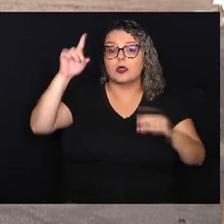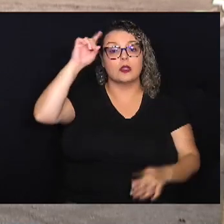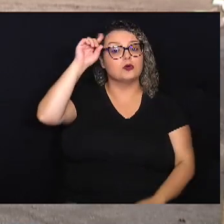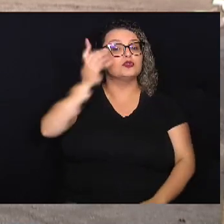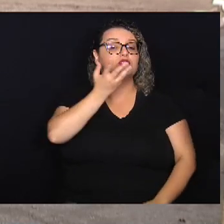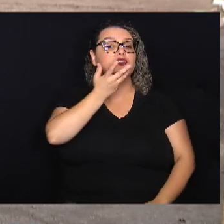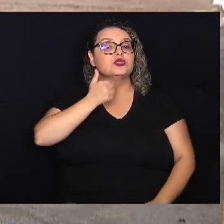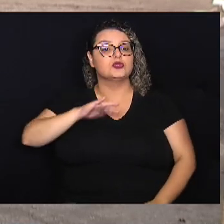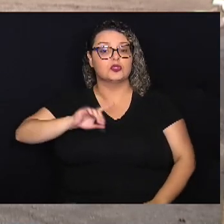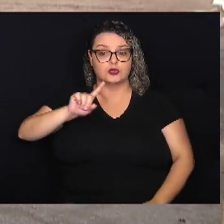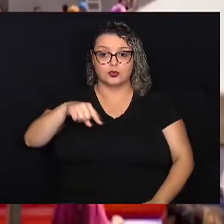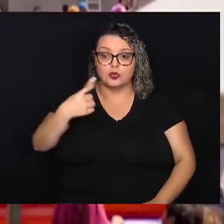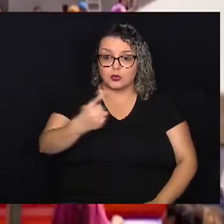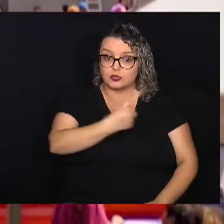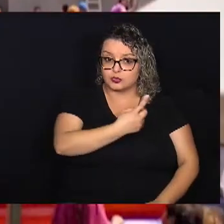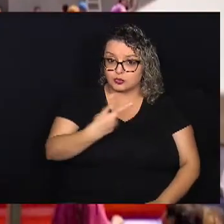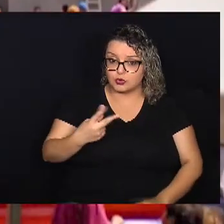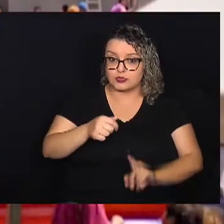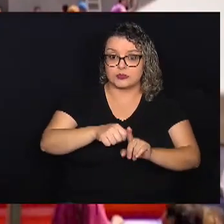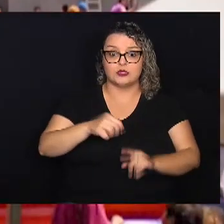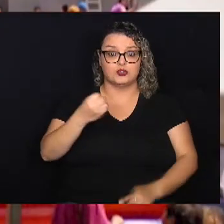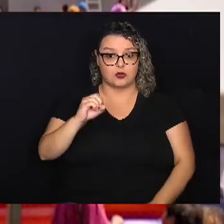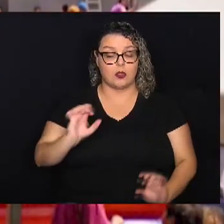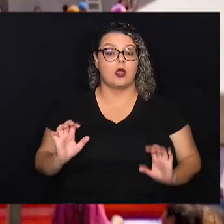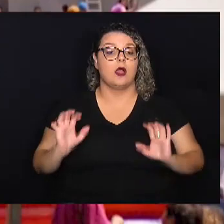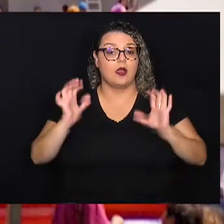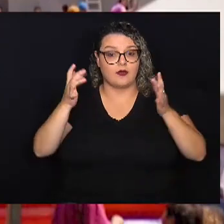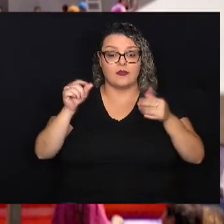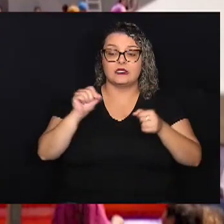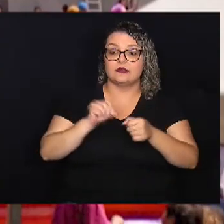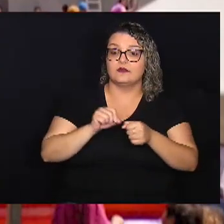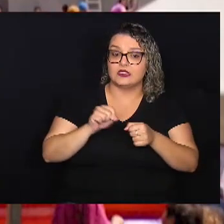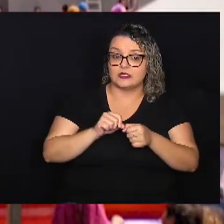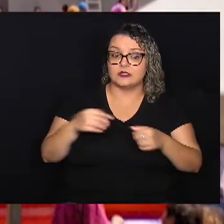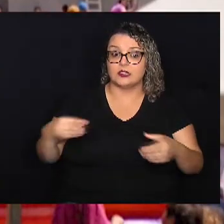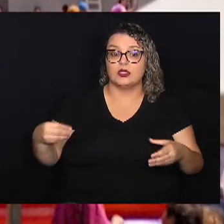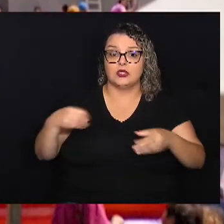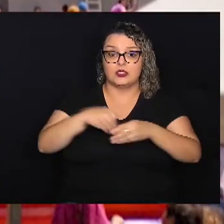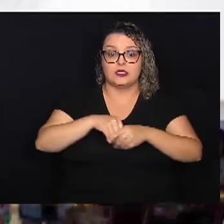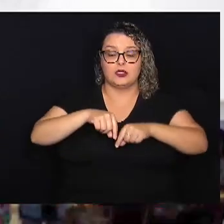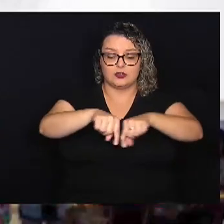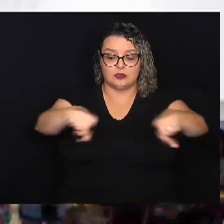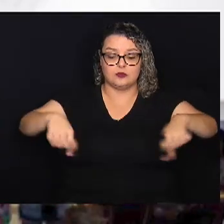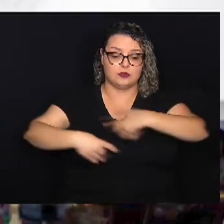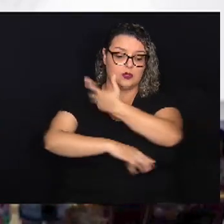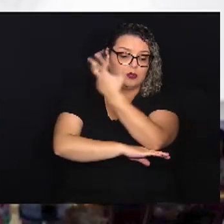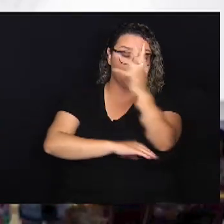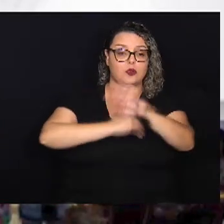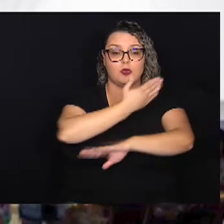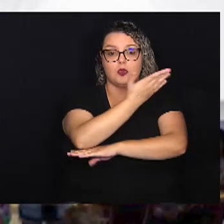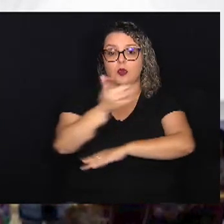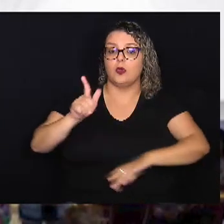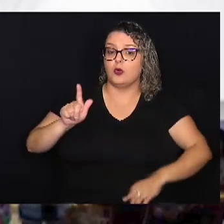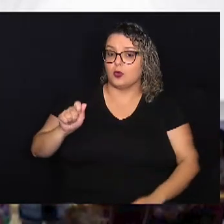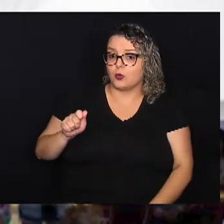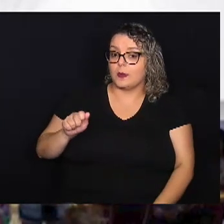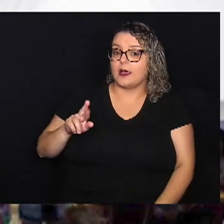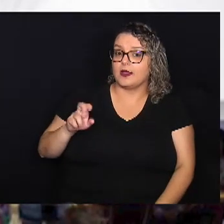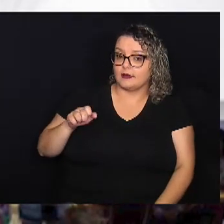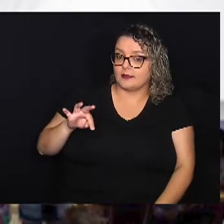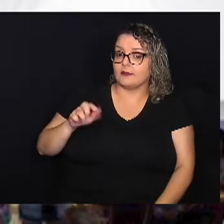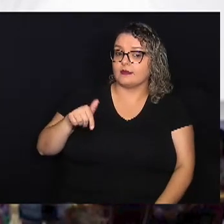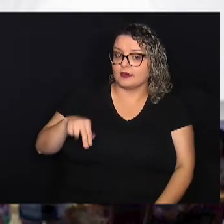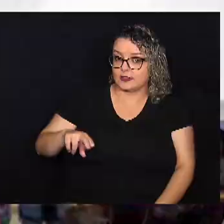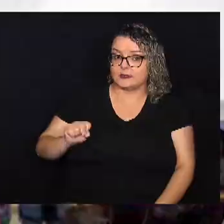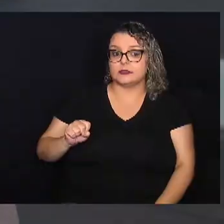no próximo 12 de outubro. A festa vai ser realizada dentro do Bosque dos Guarantãs e a associação precisa da